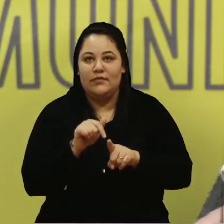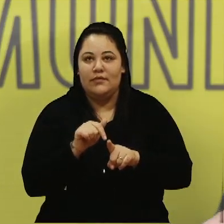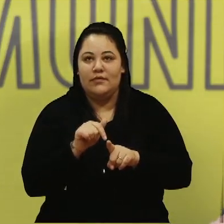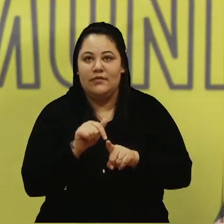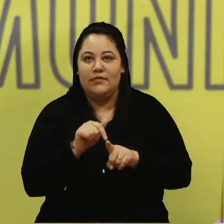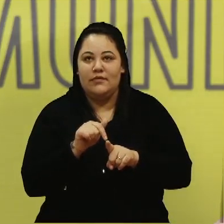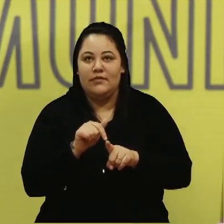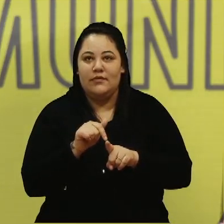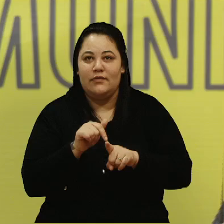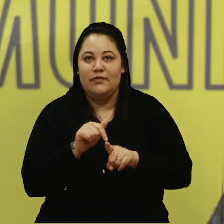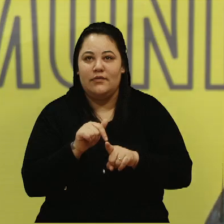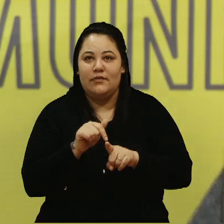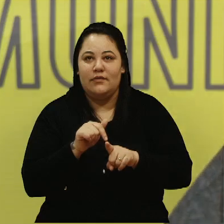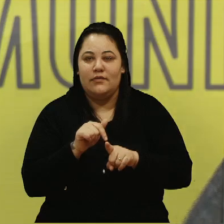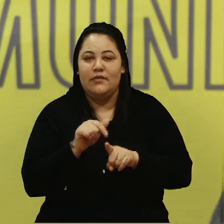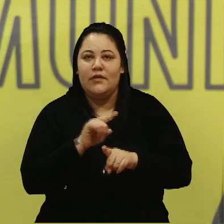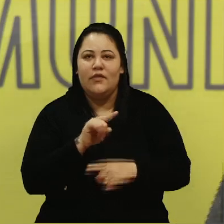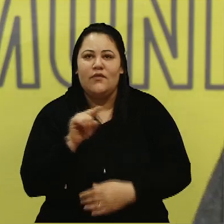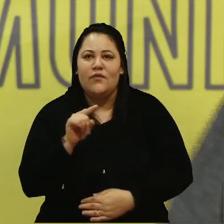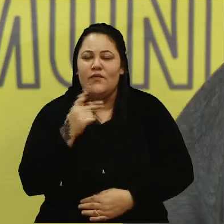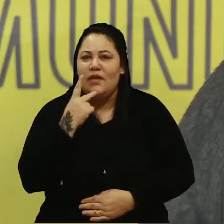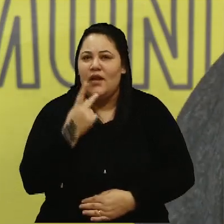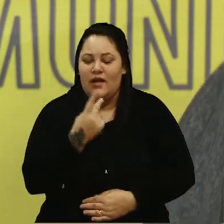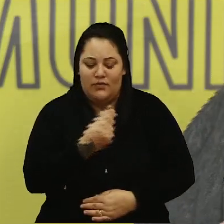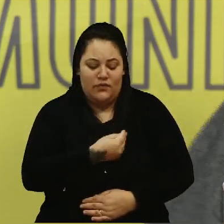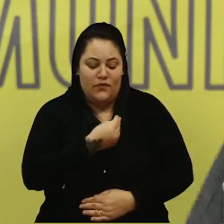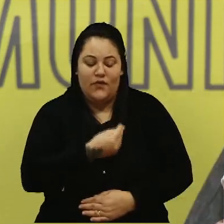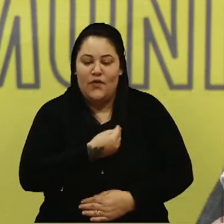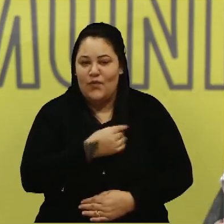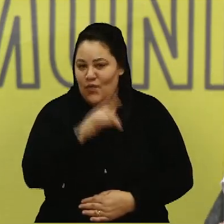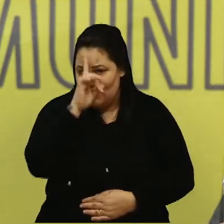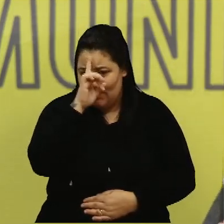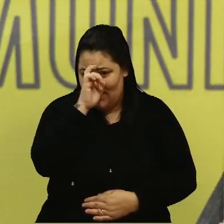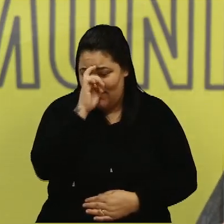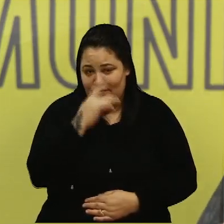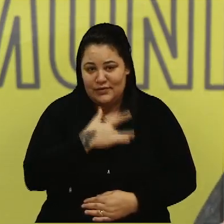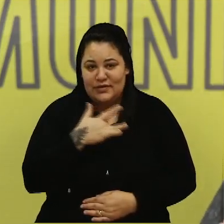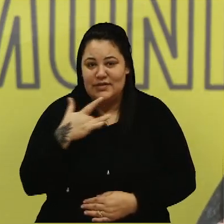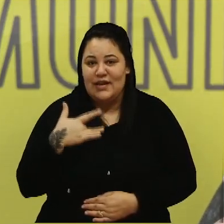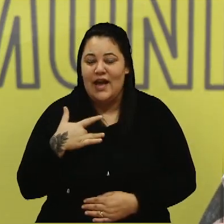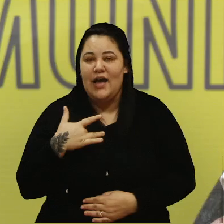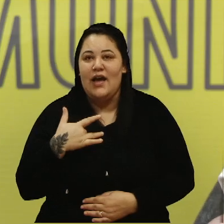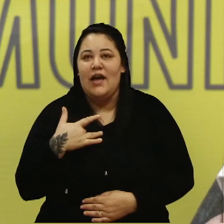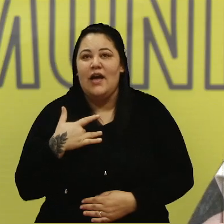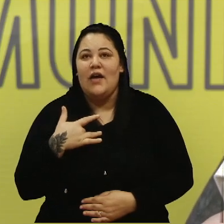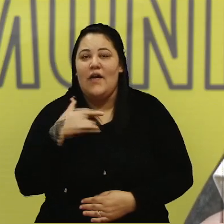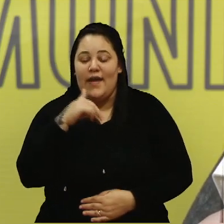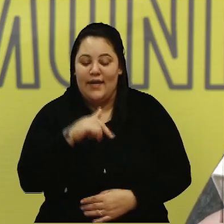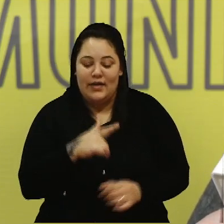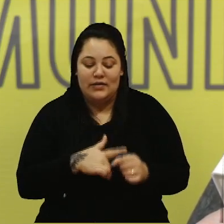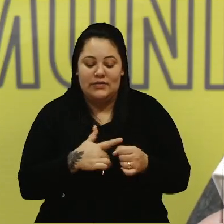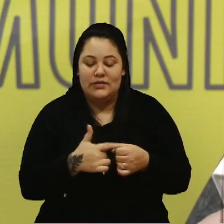que contou, que relatou do que viveu em um hospital da nossa cidade, alguns anos atrás,